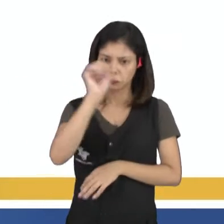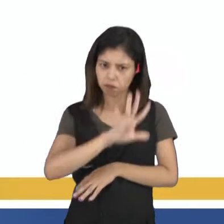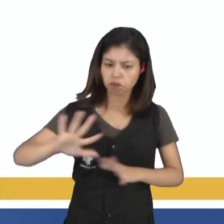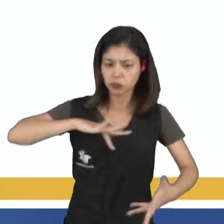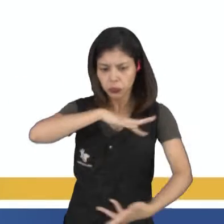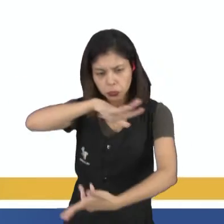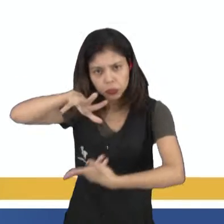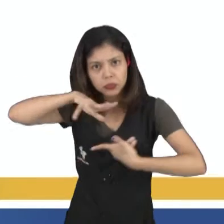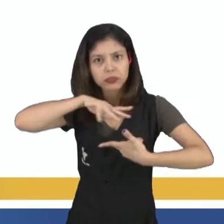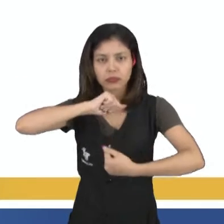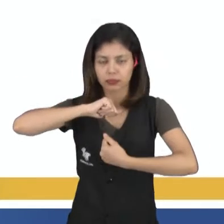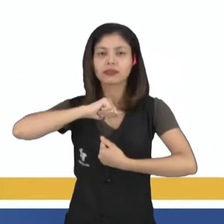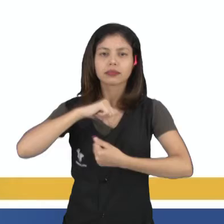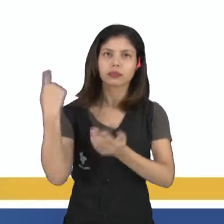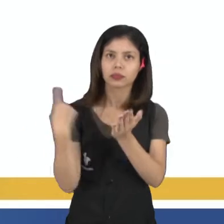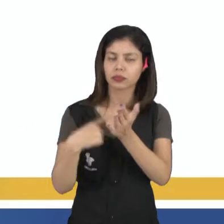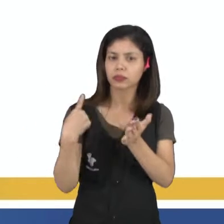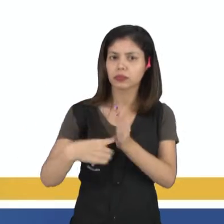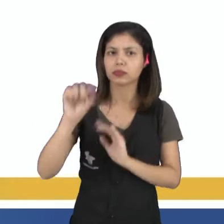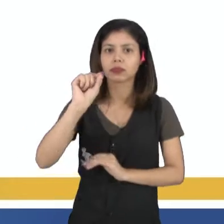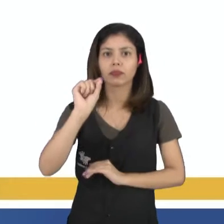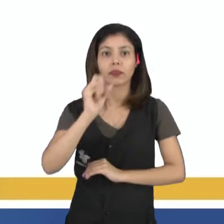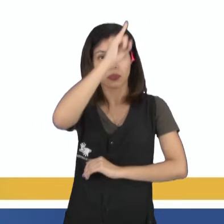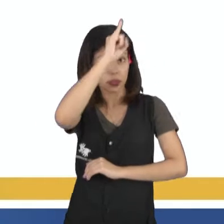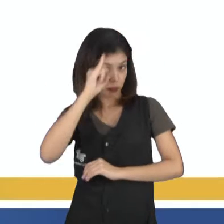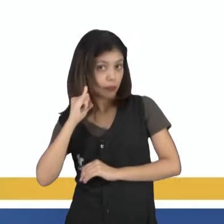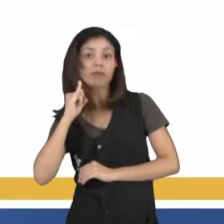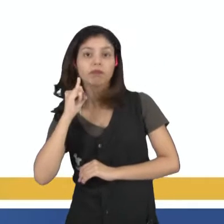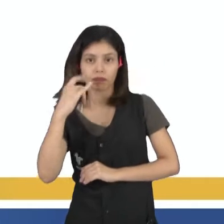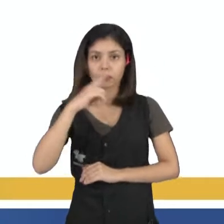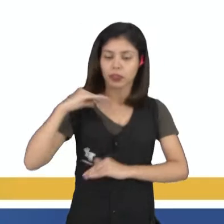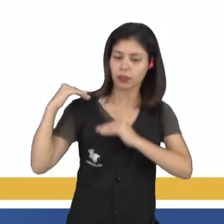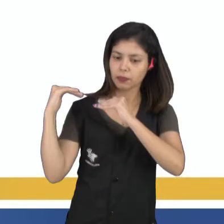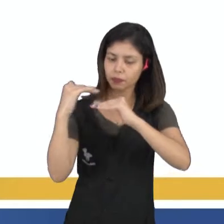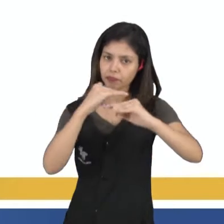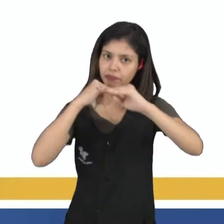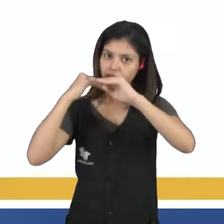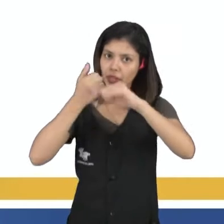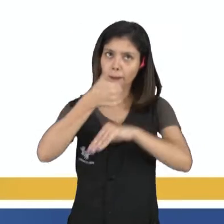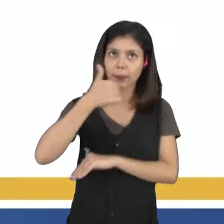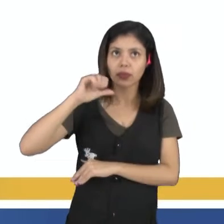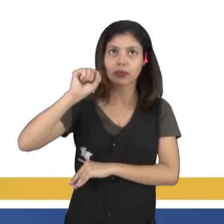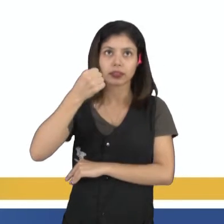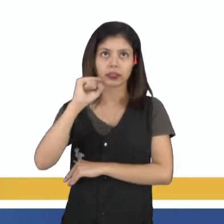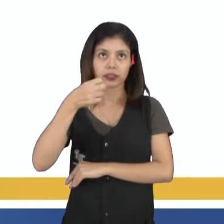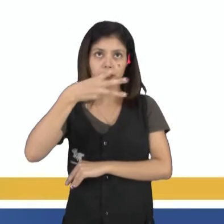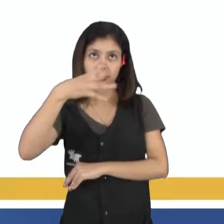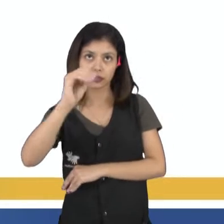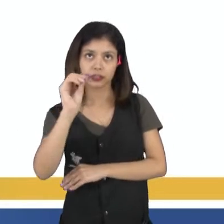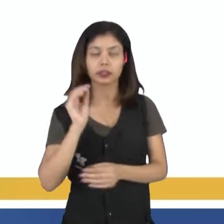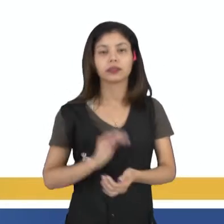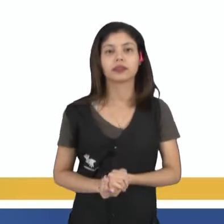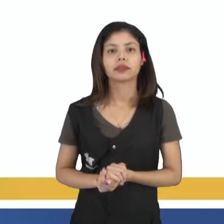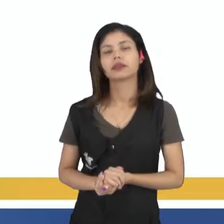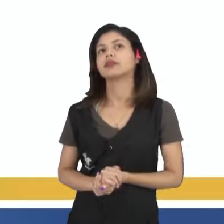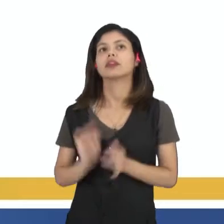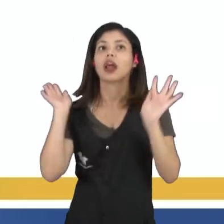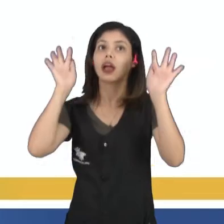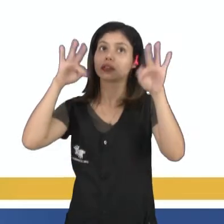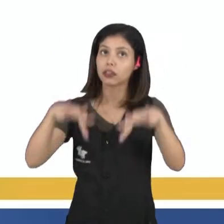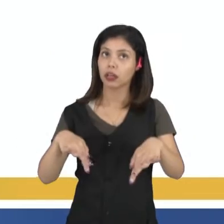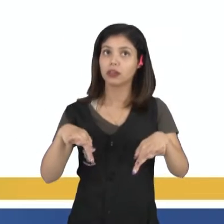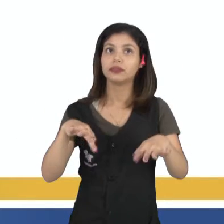Mundial né com a condição que no império se manter E aí até 1830 né de